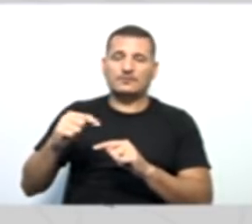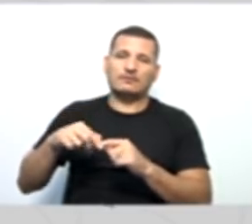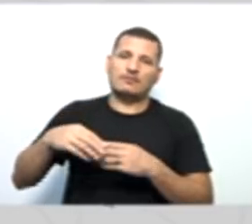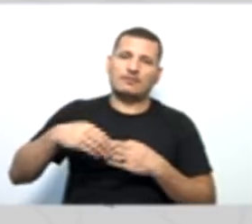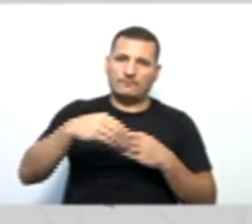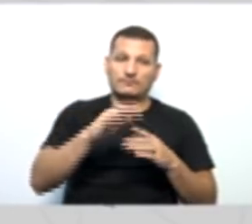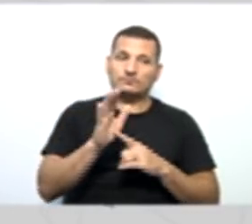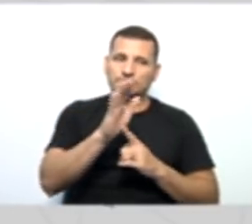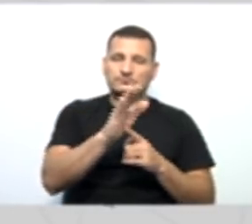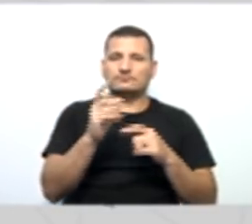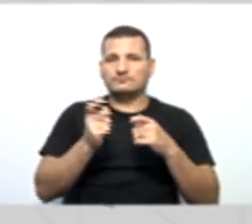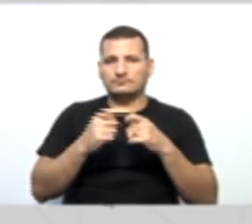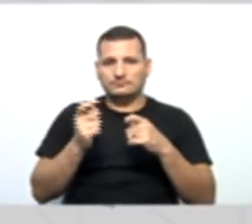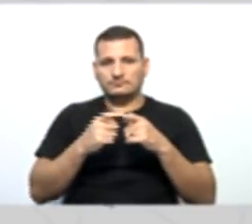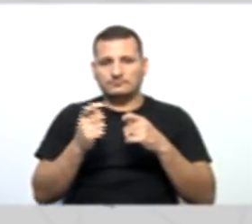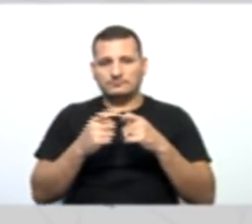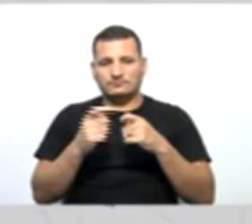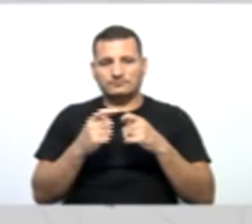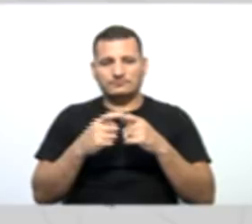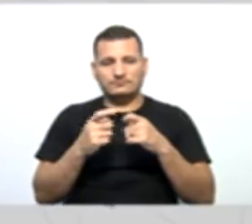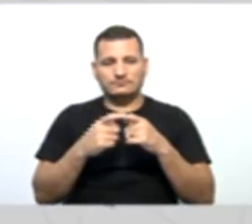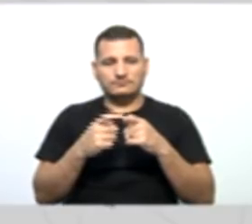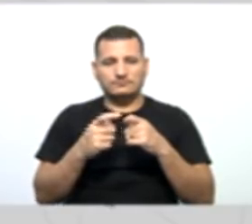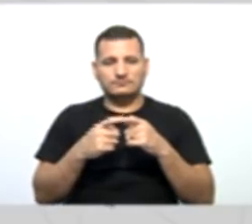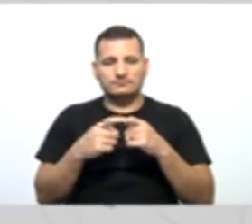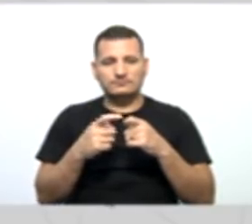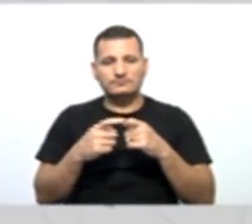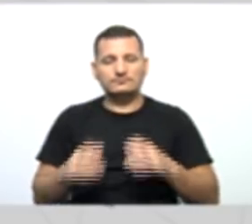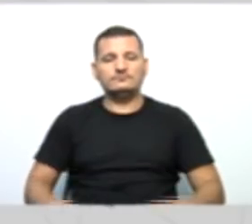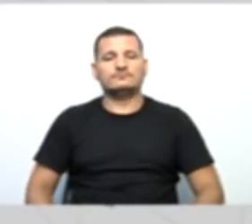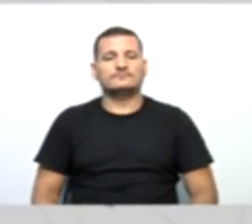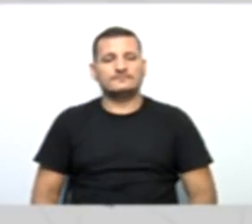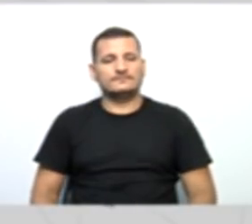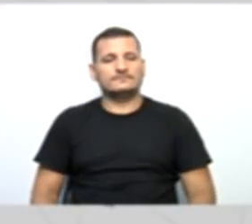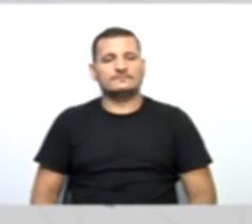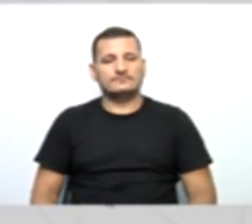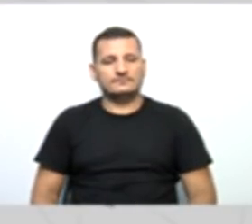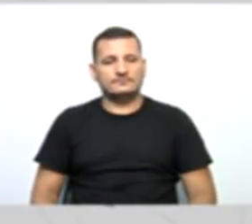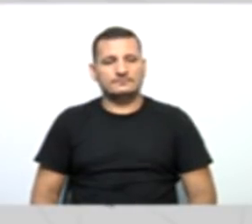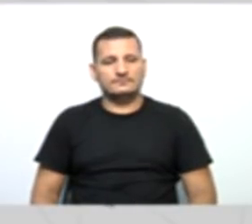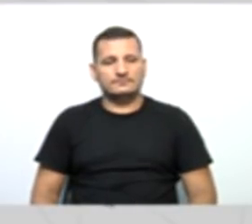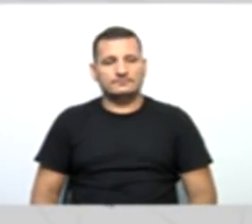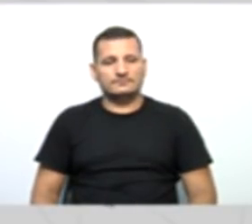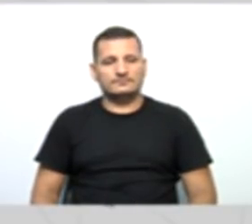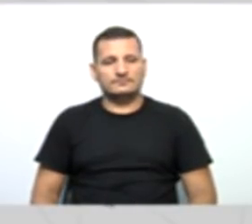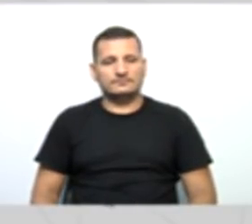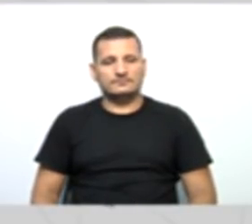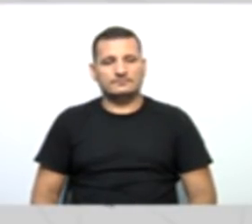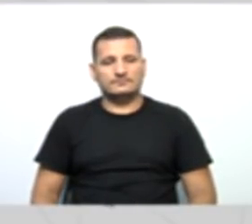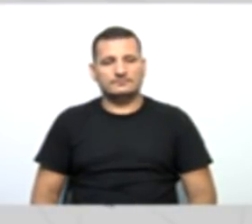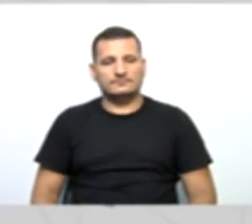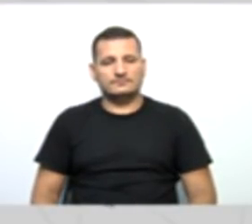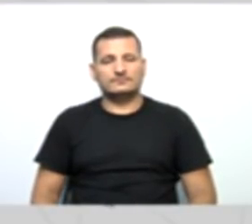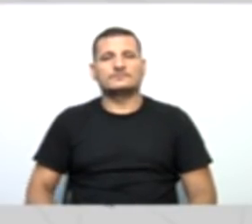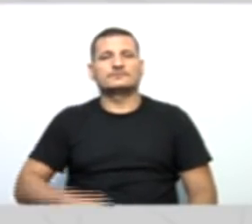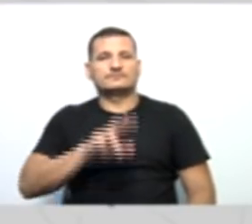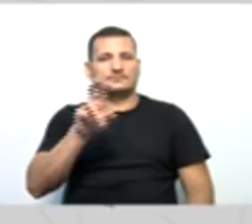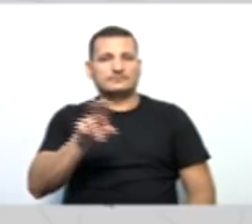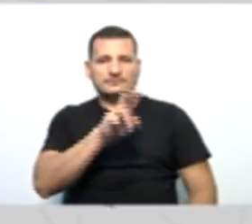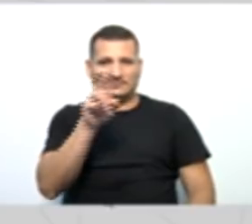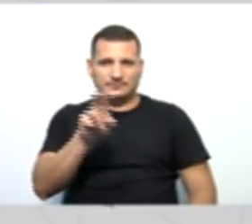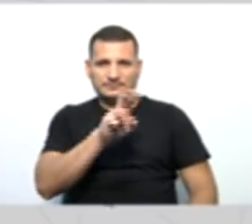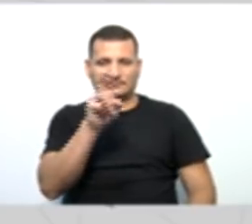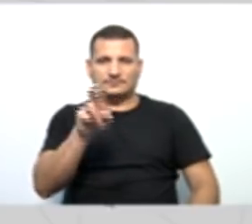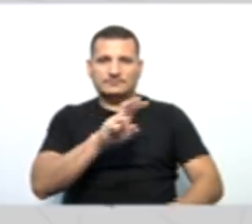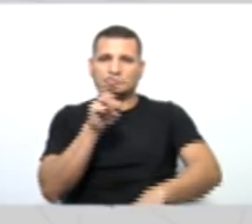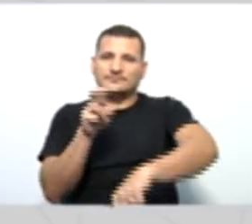de parte, algum tipo de material que ela se envenenou para o médico saber o que aconteceu e qual produto ele se intoxicou.